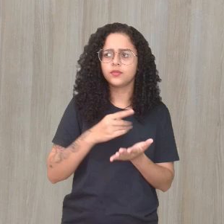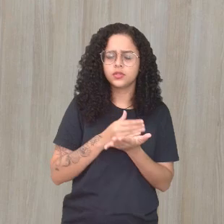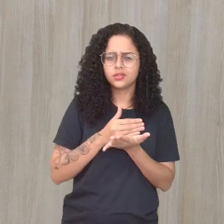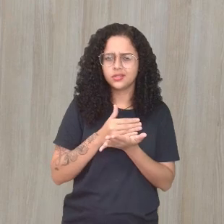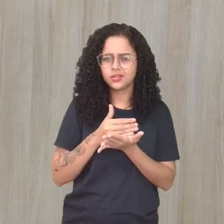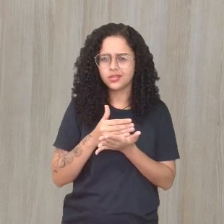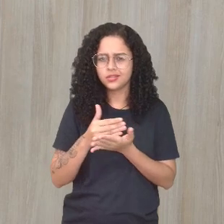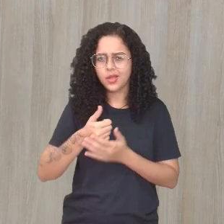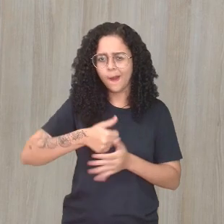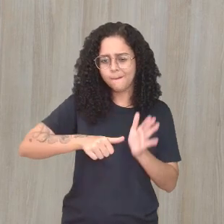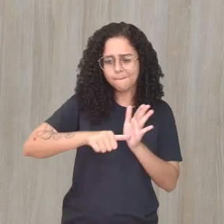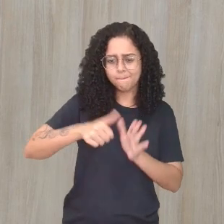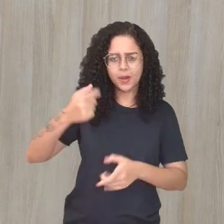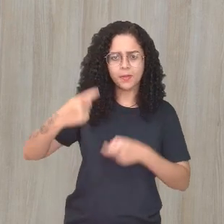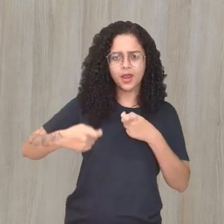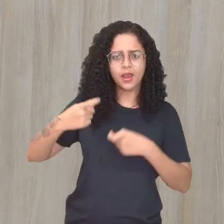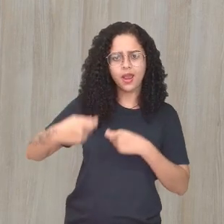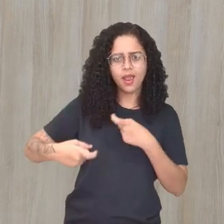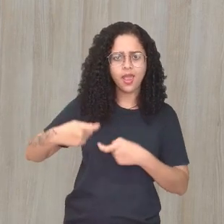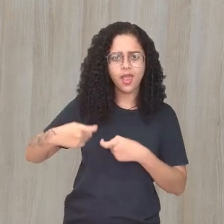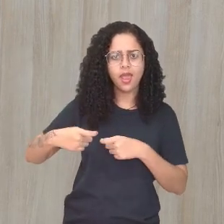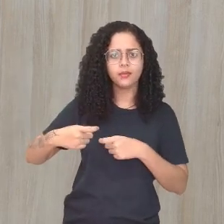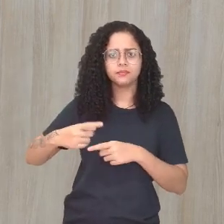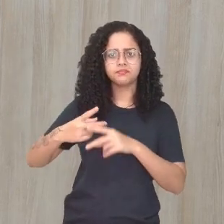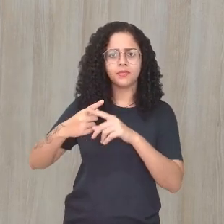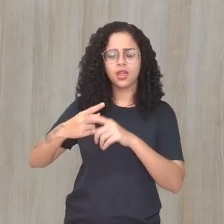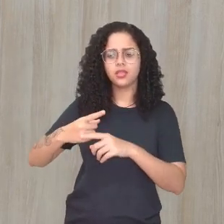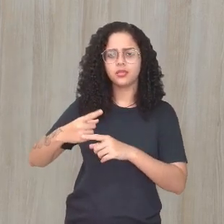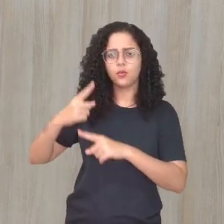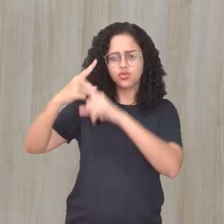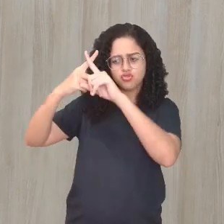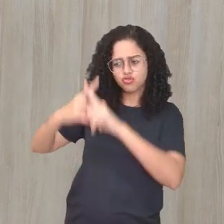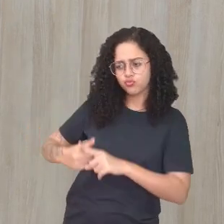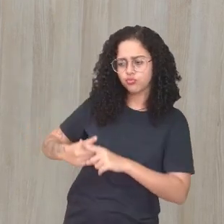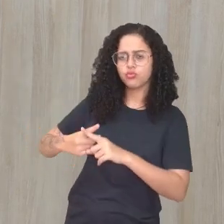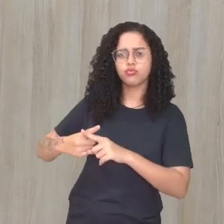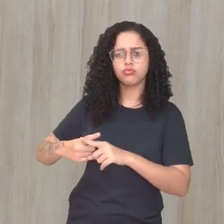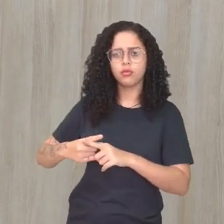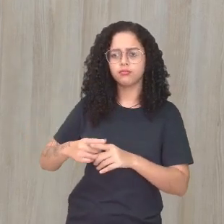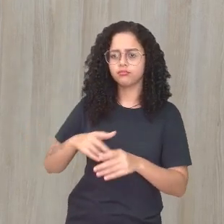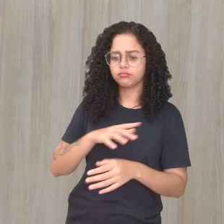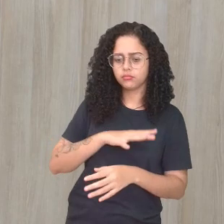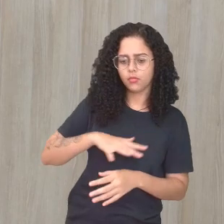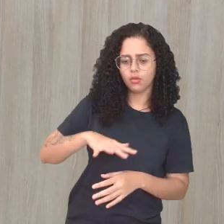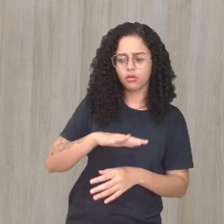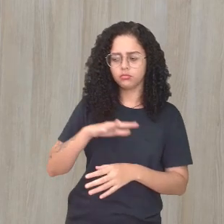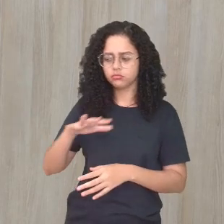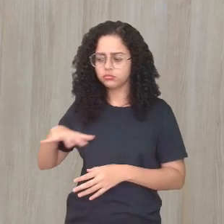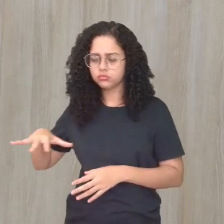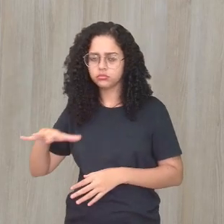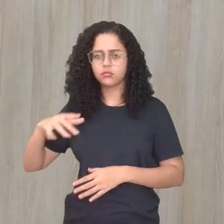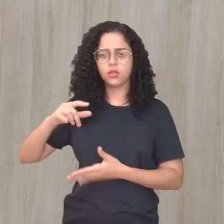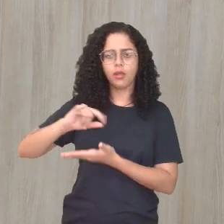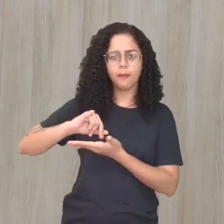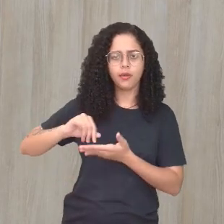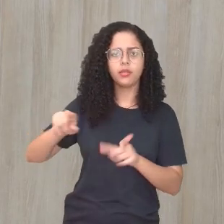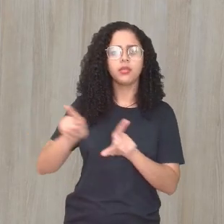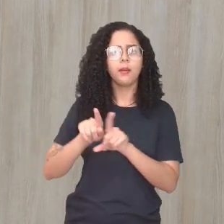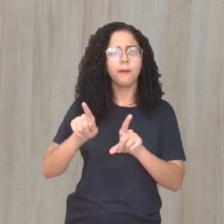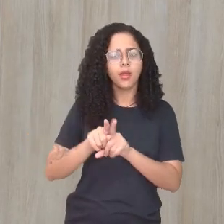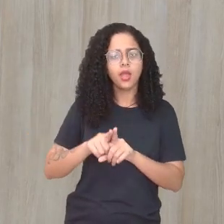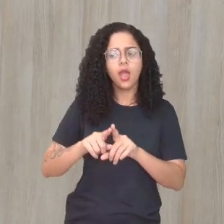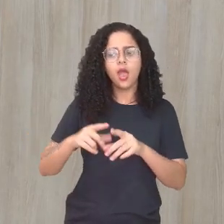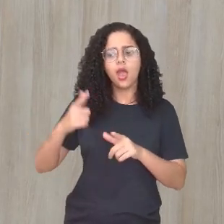né, da Primeira Guerra, praticamente aí uma disputa, né, entre as nações capitalistas, a crise também do sistema